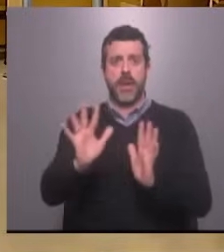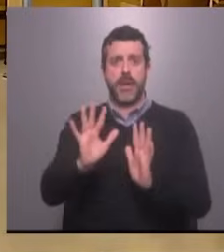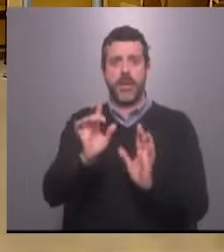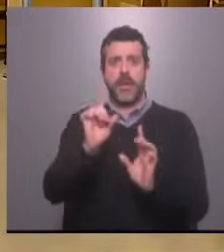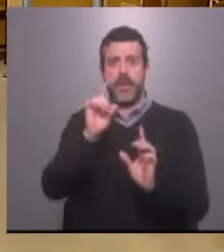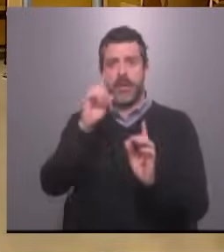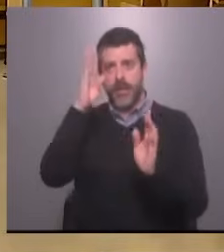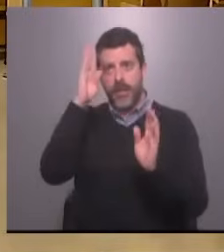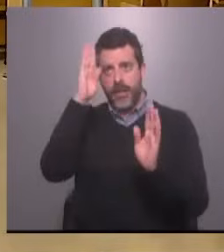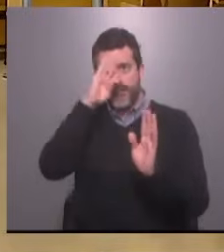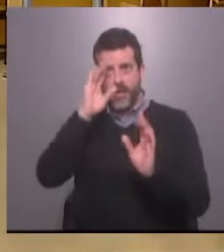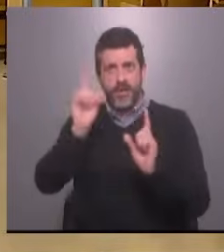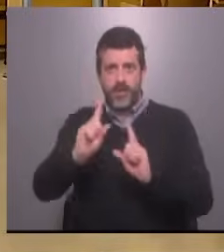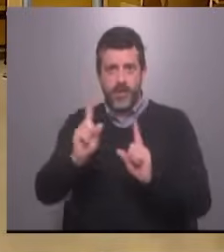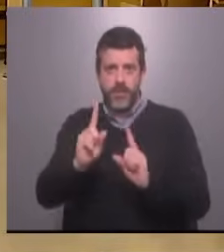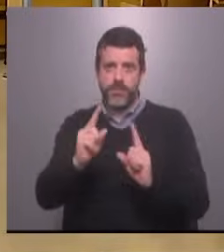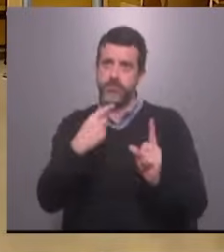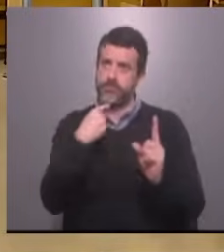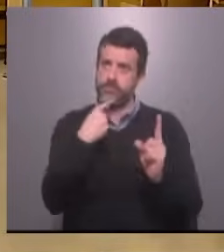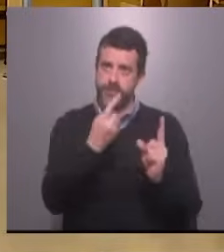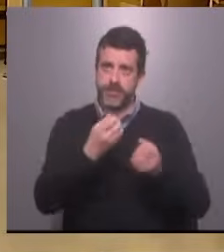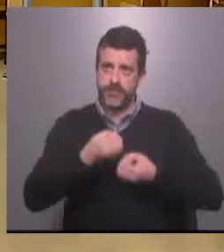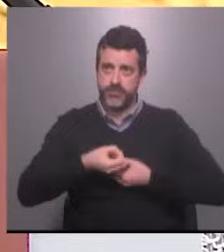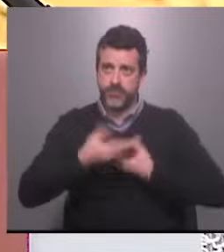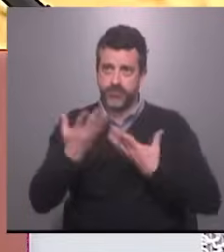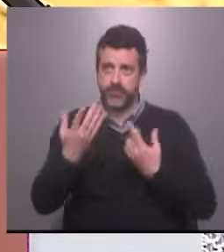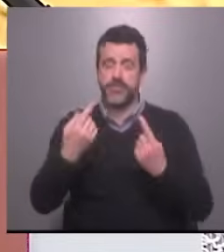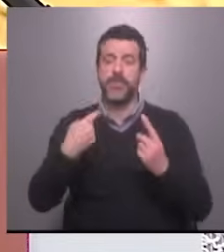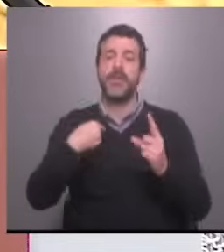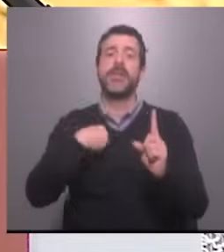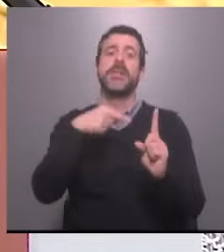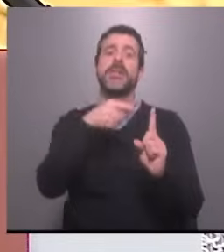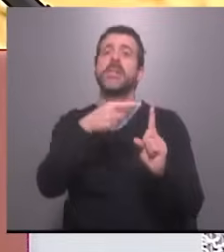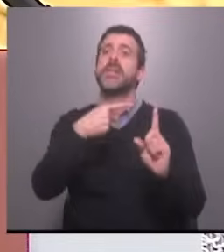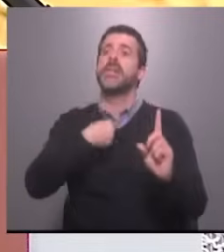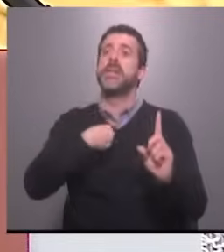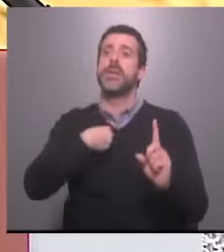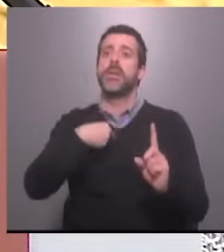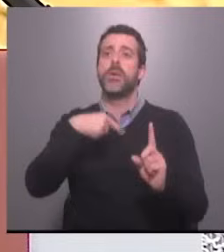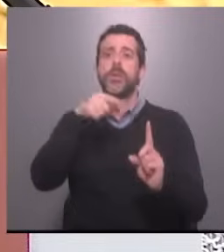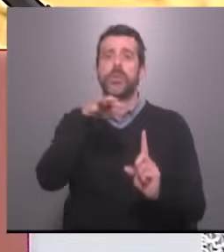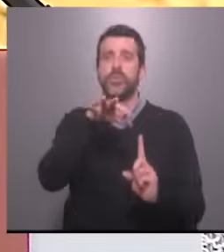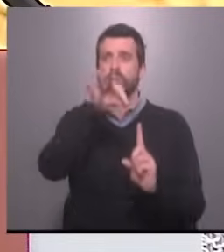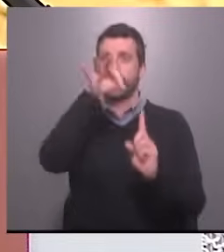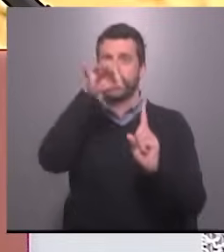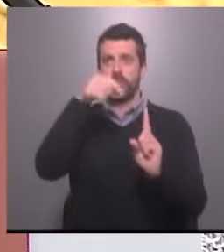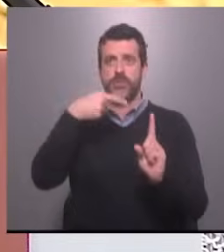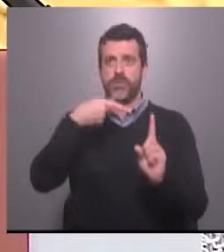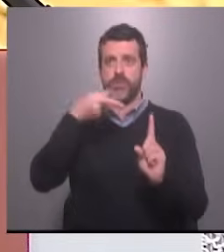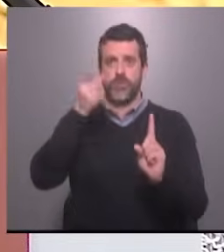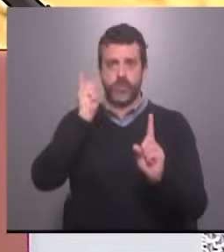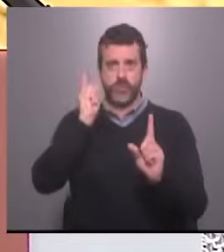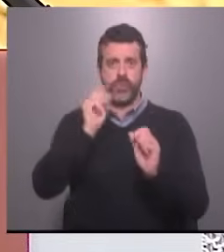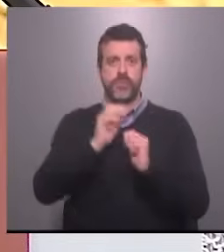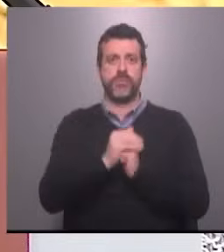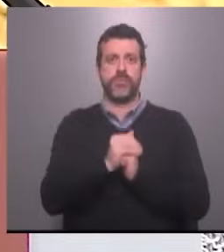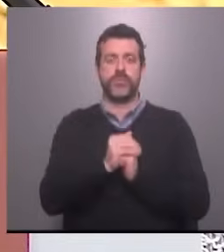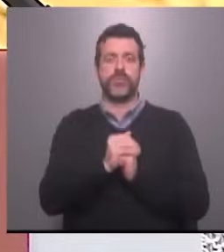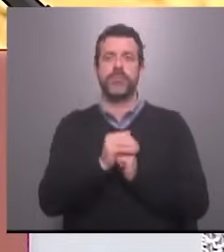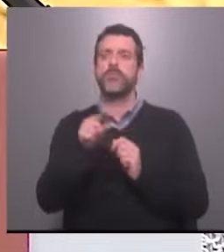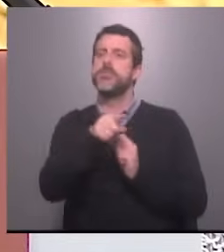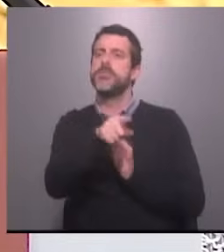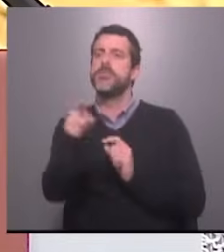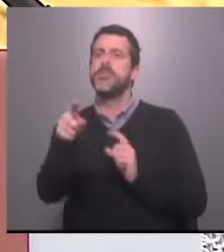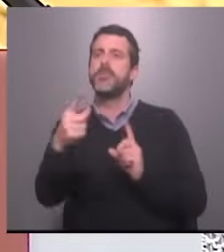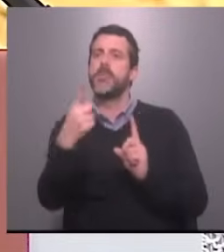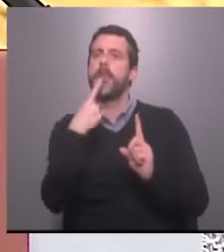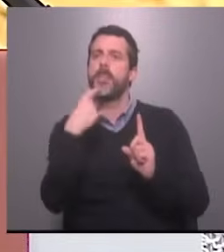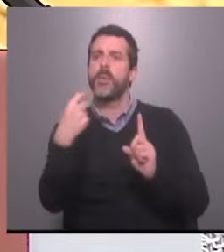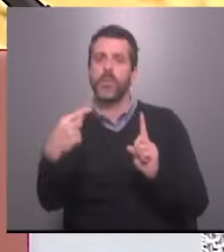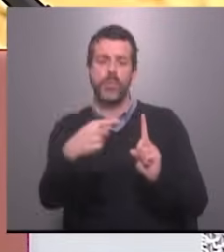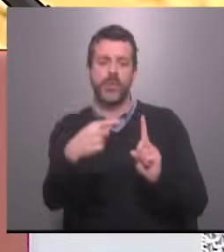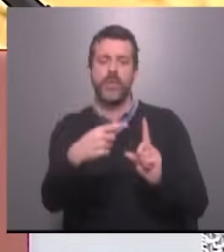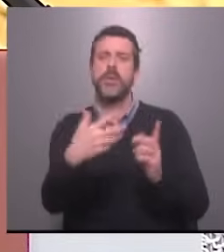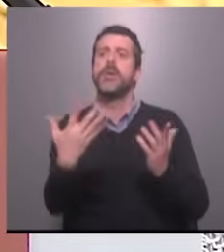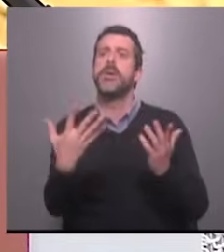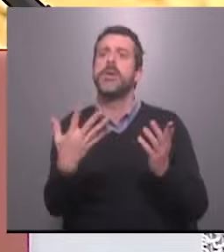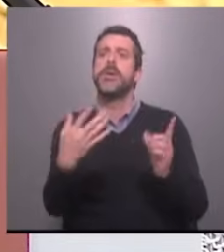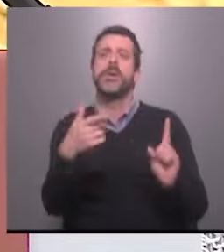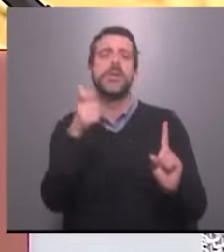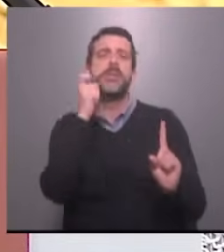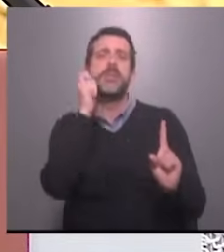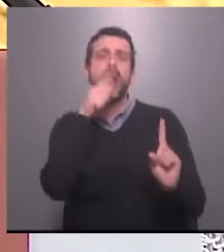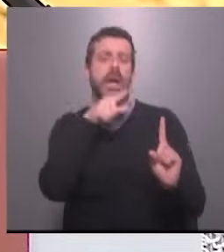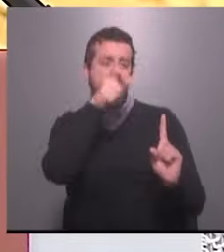a verdade e não negou. Ele confessou: eu não sou o Messias.